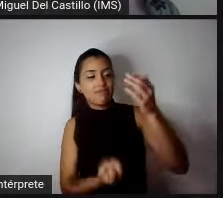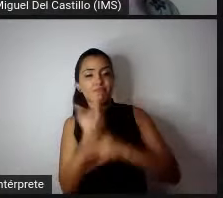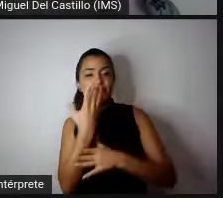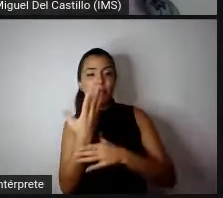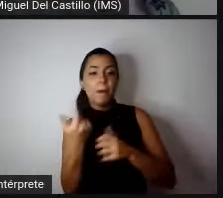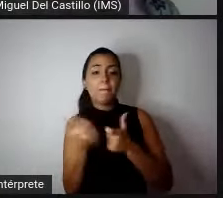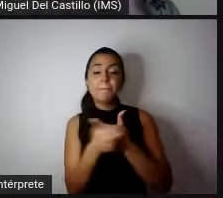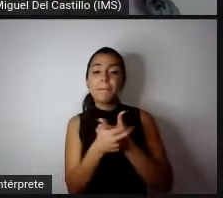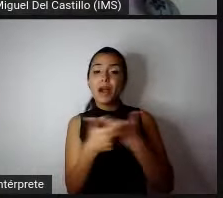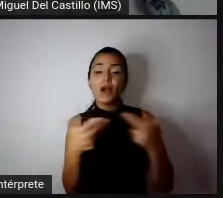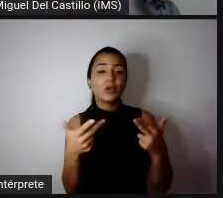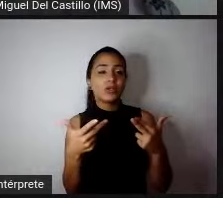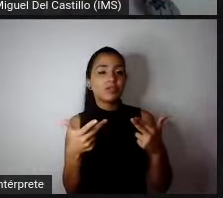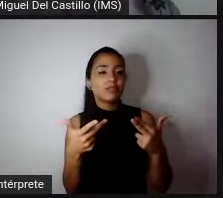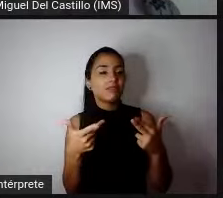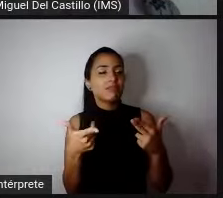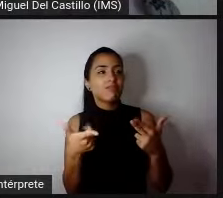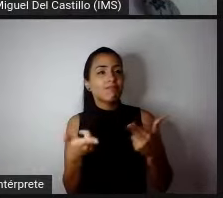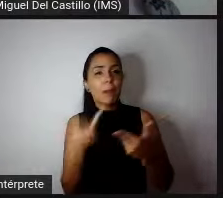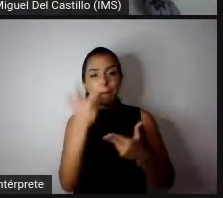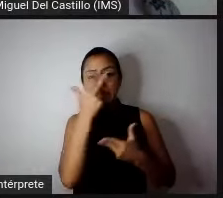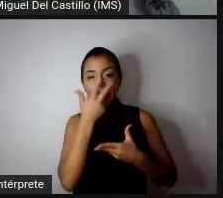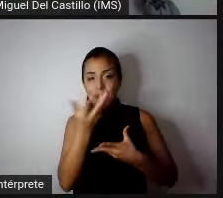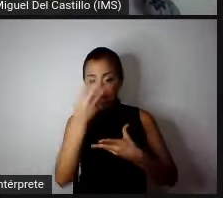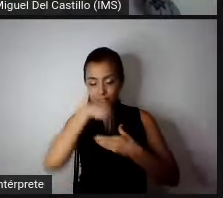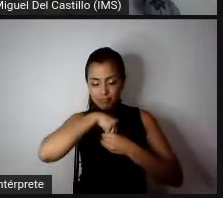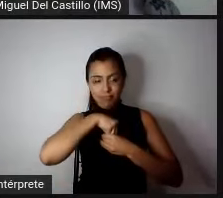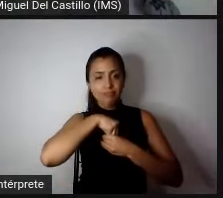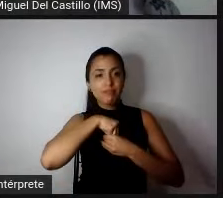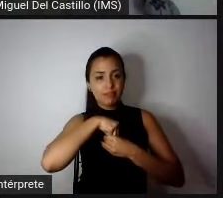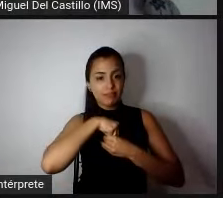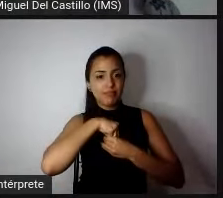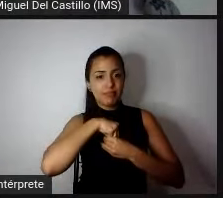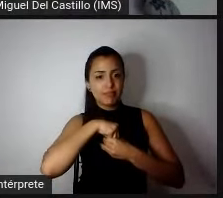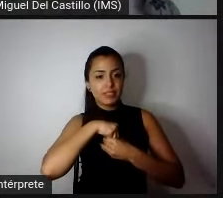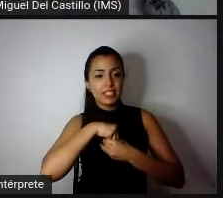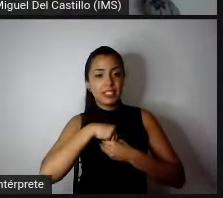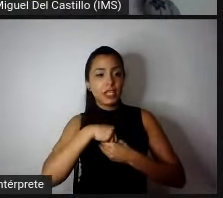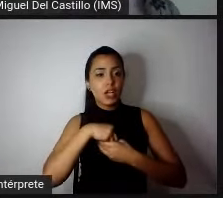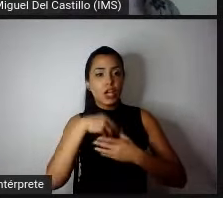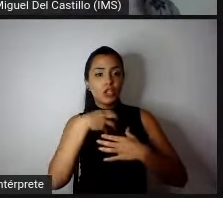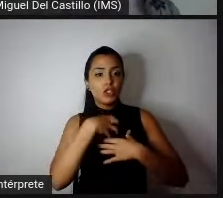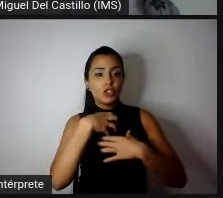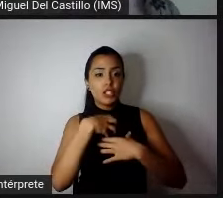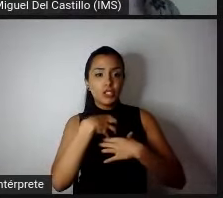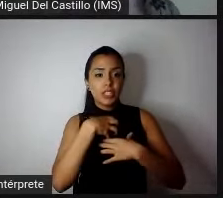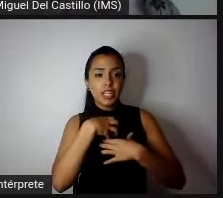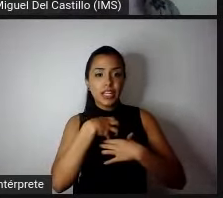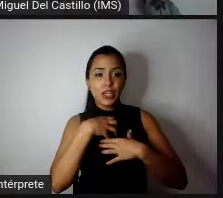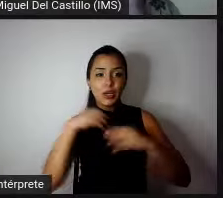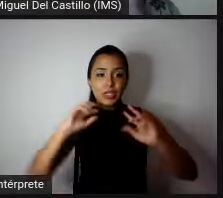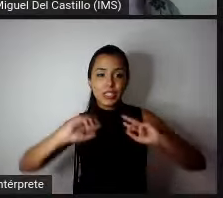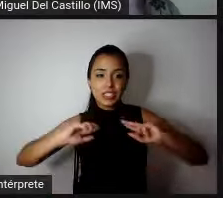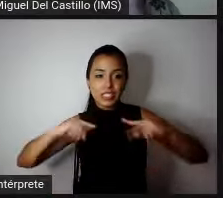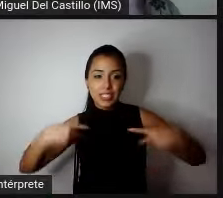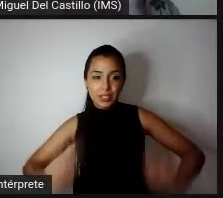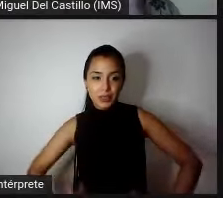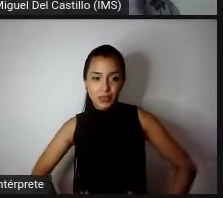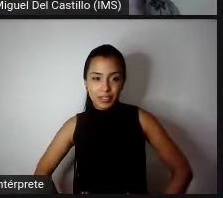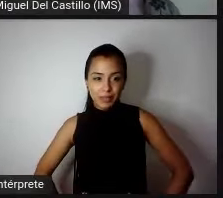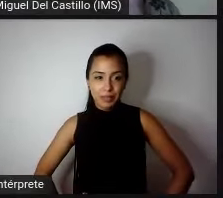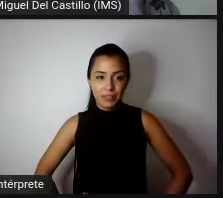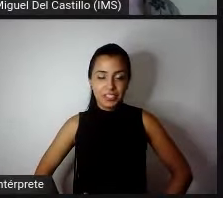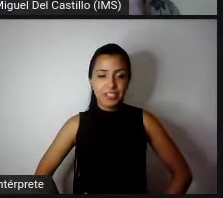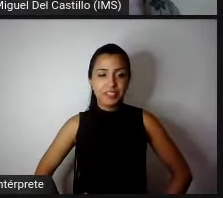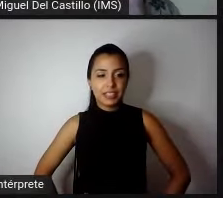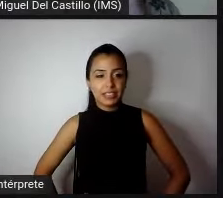quase que inteiramente a proeza do ser humano. Agora é o ser humano que